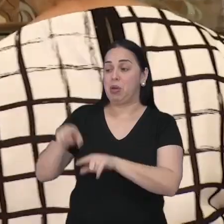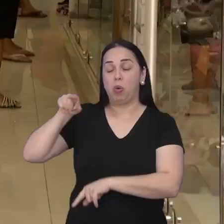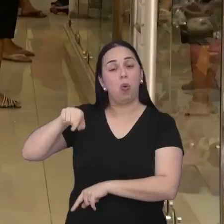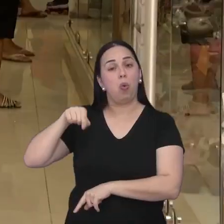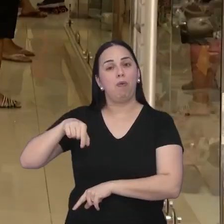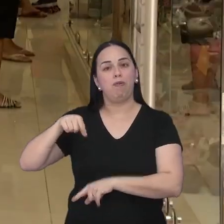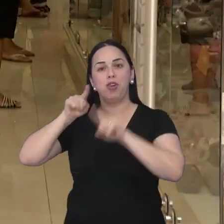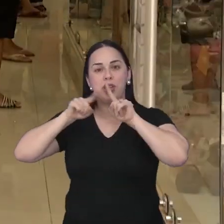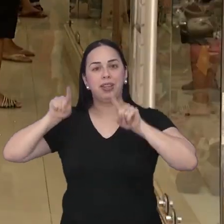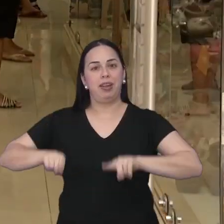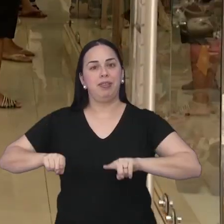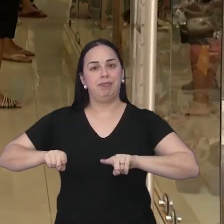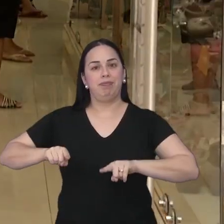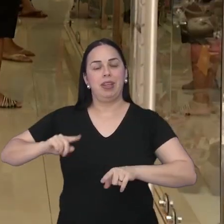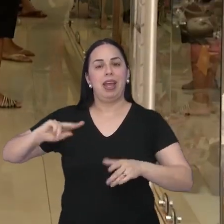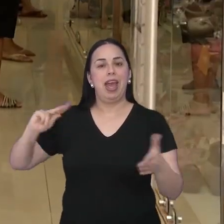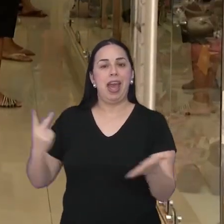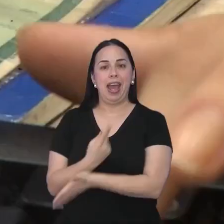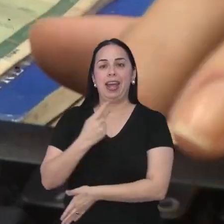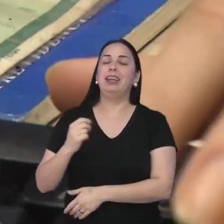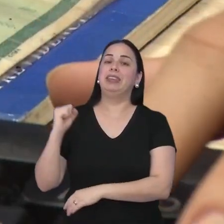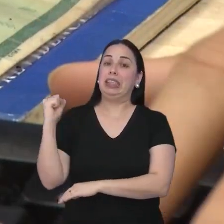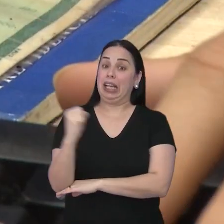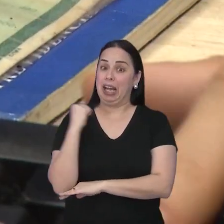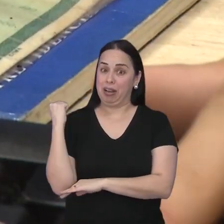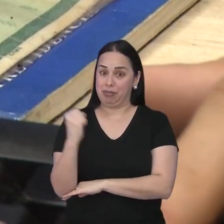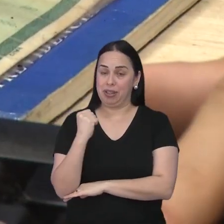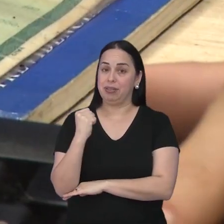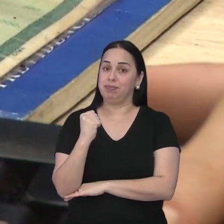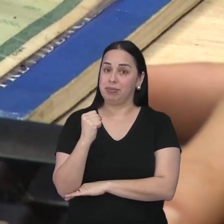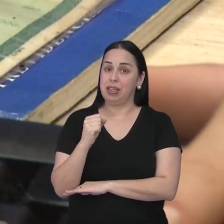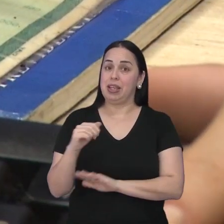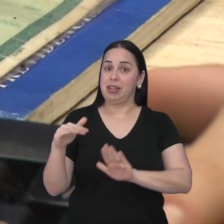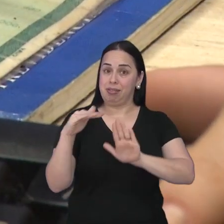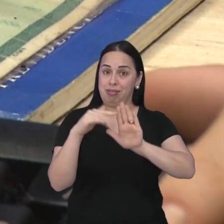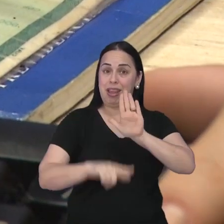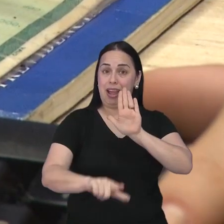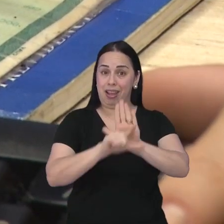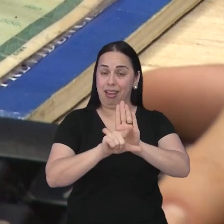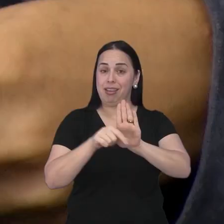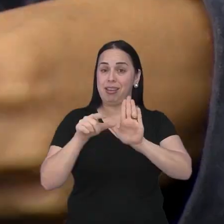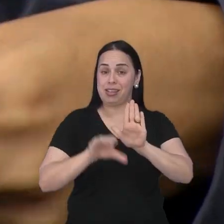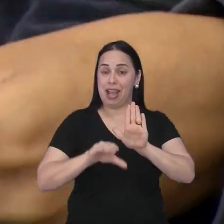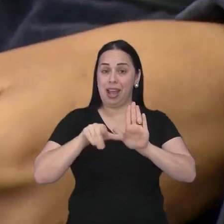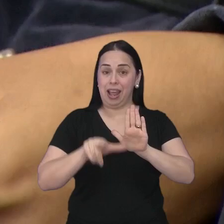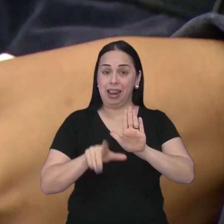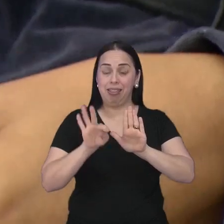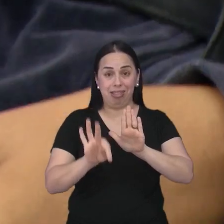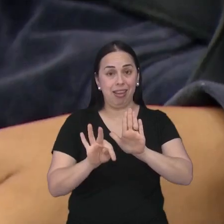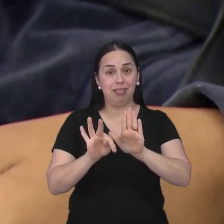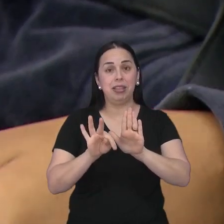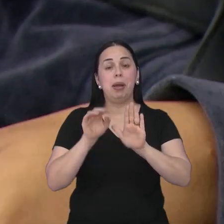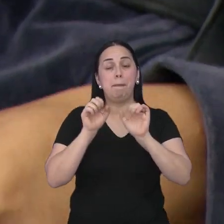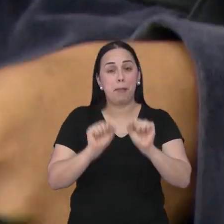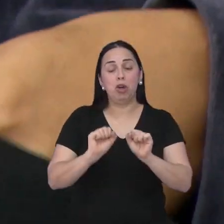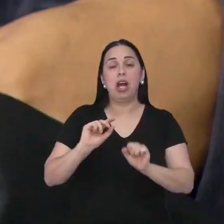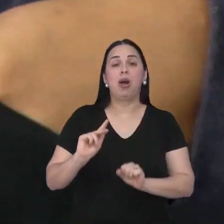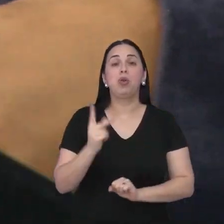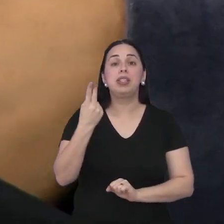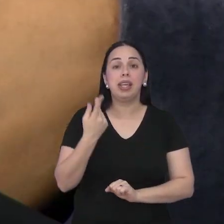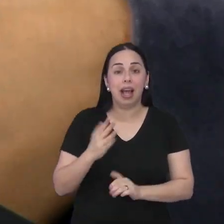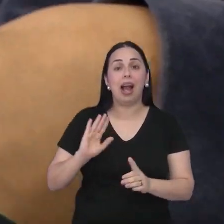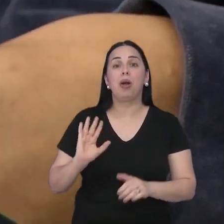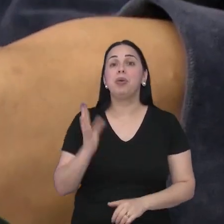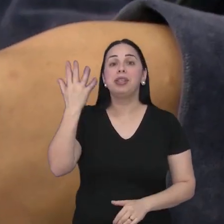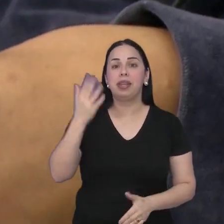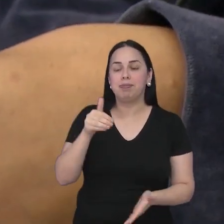quando o empregado comete uma falta grave. Os motivos estão previstos na CLT. Nessas situações, a rescisão do